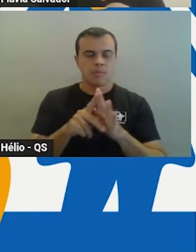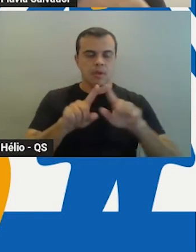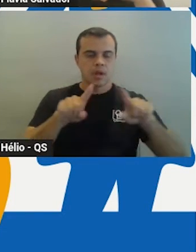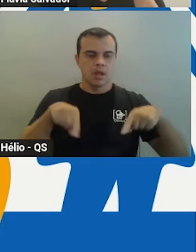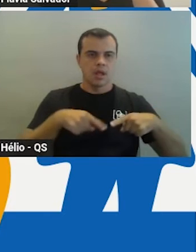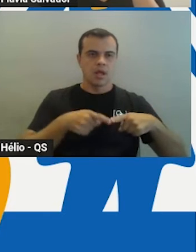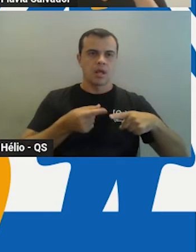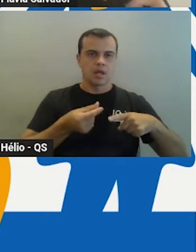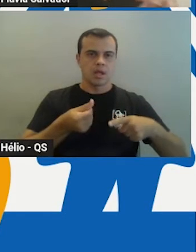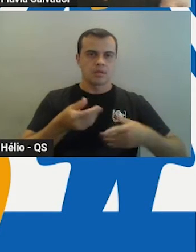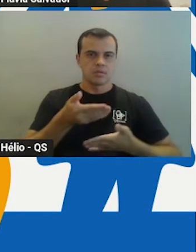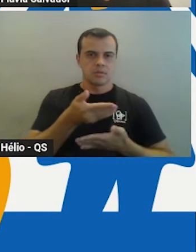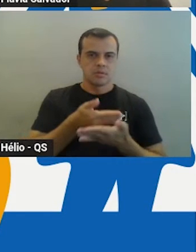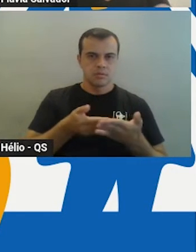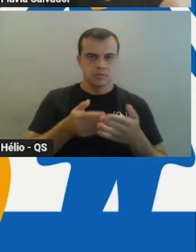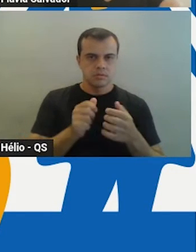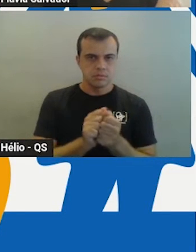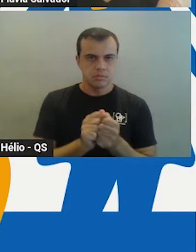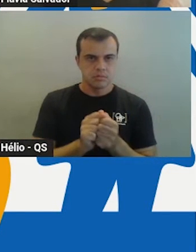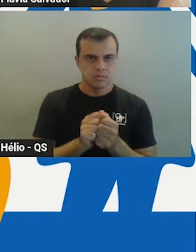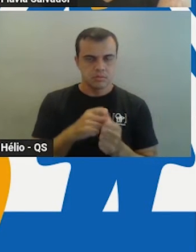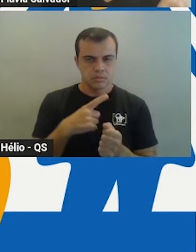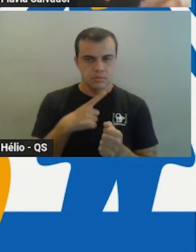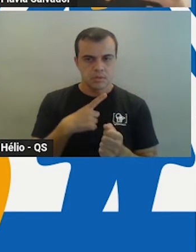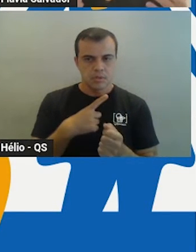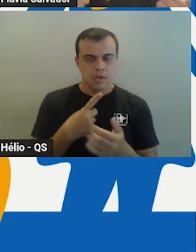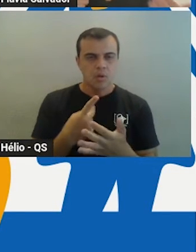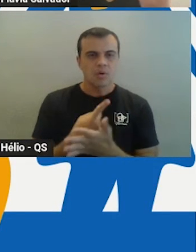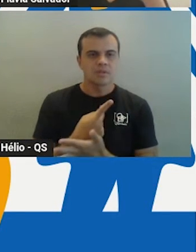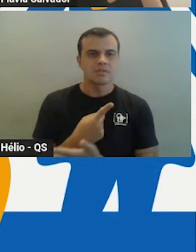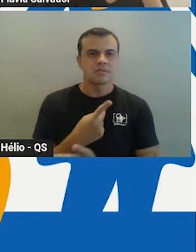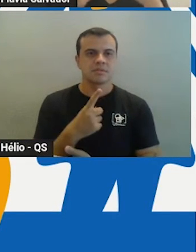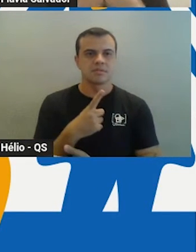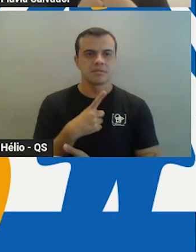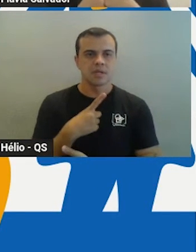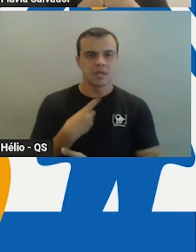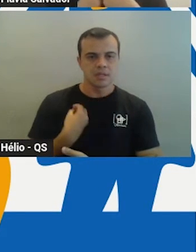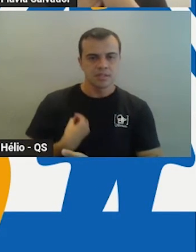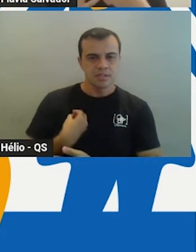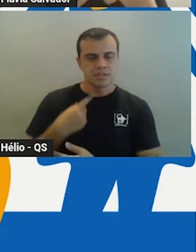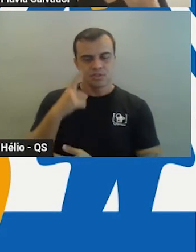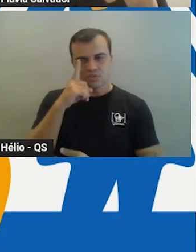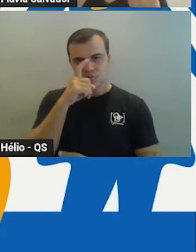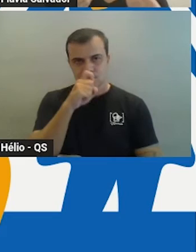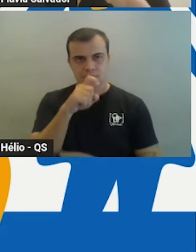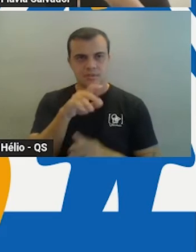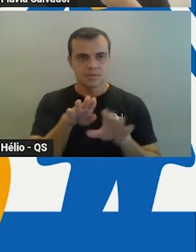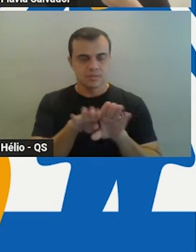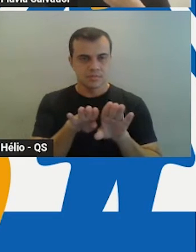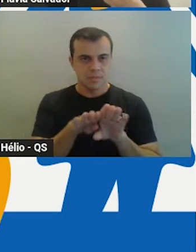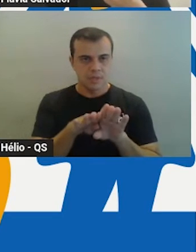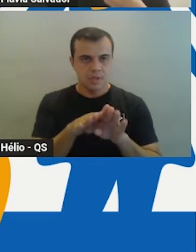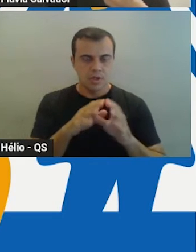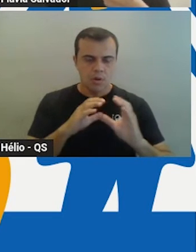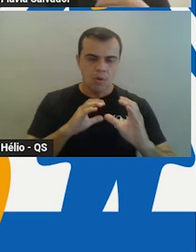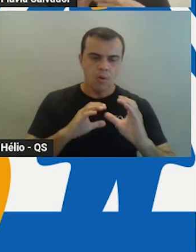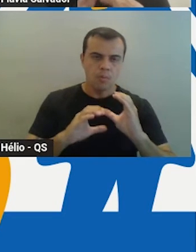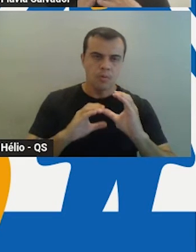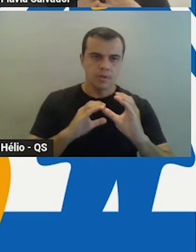do mercadinho, expor as situações em que existe essa diferença de